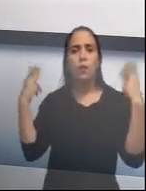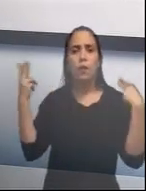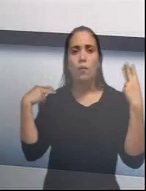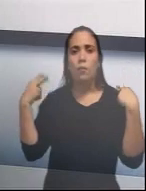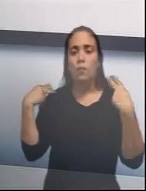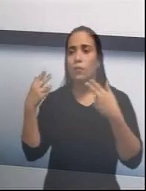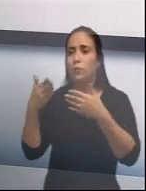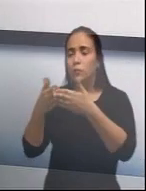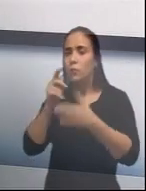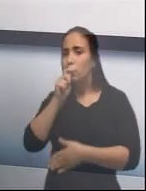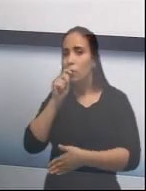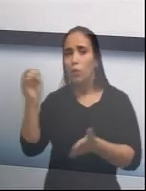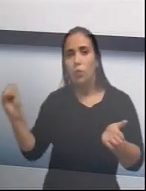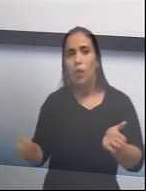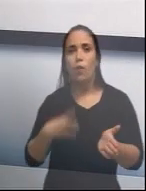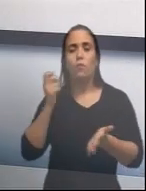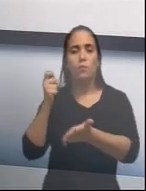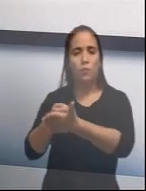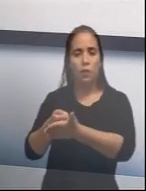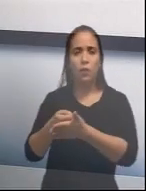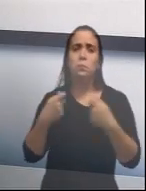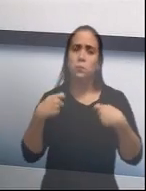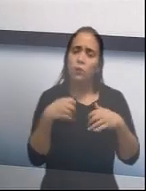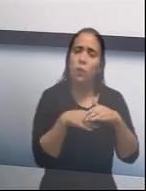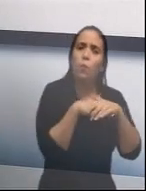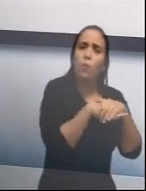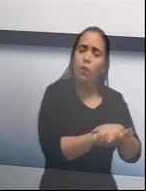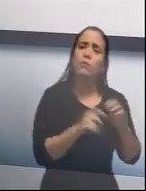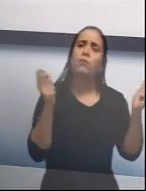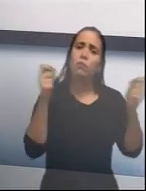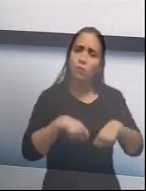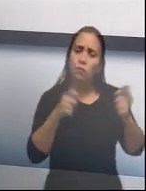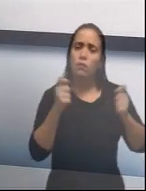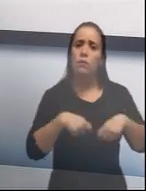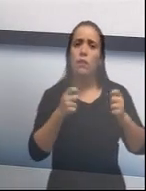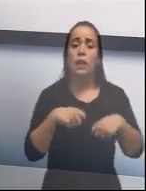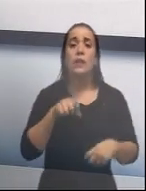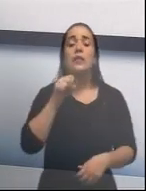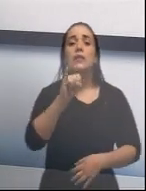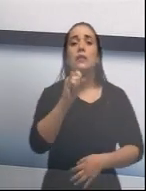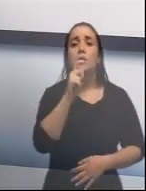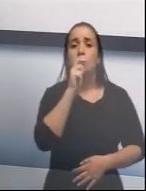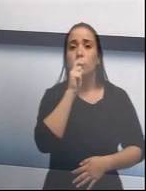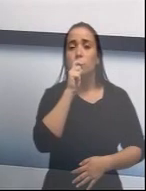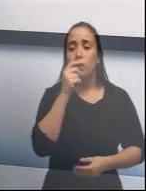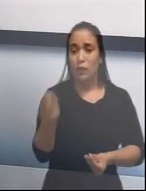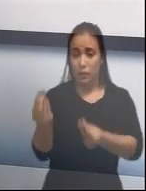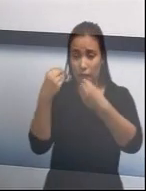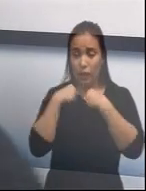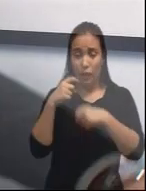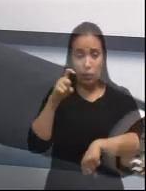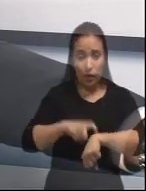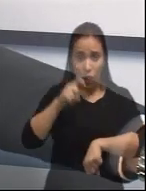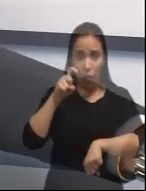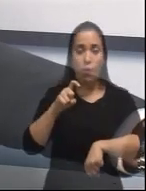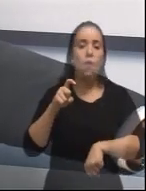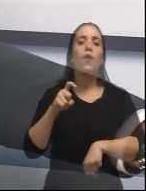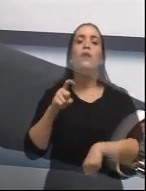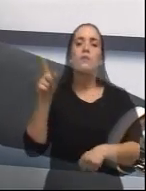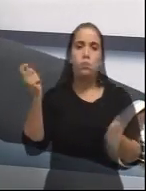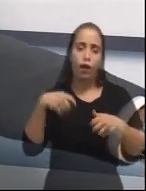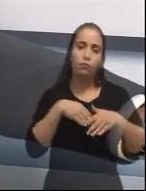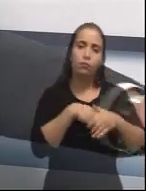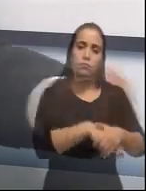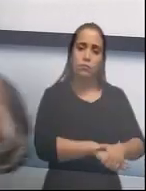para ela voltar para casa ou para ela fazer uma viagem? Porque se o Detran tivesse dado a carteira imediata, isso não teria acontecido. Eu